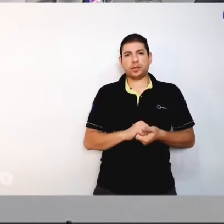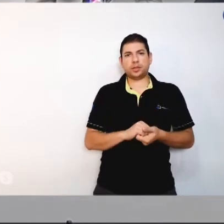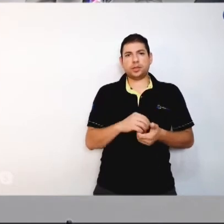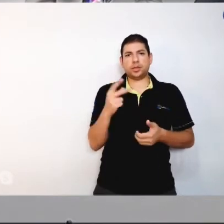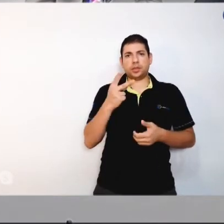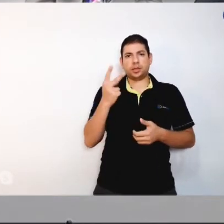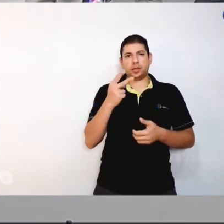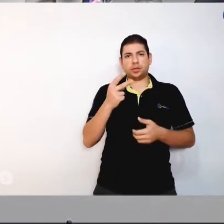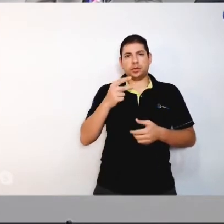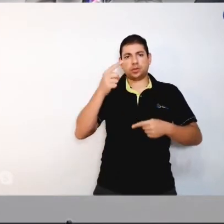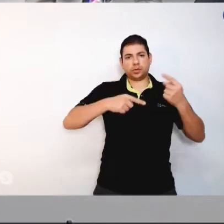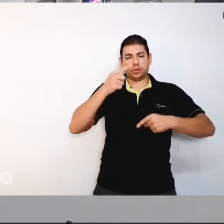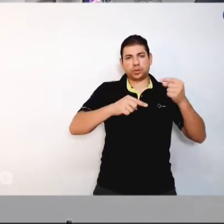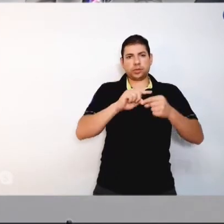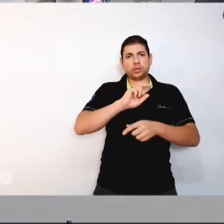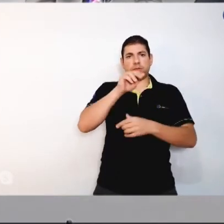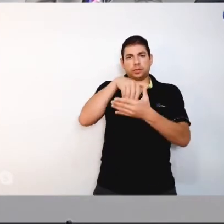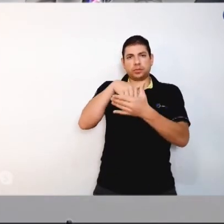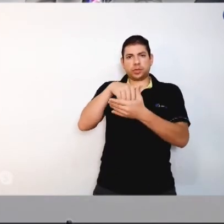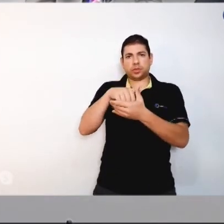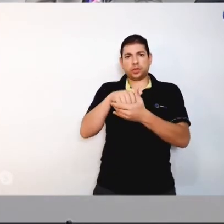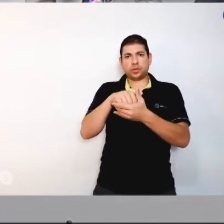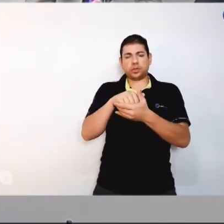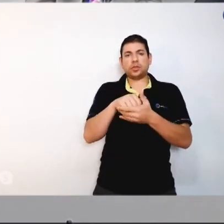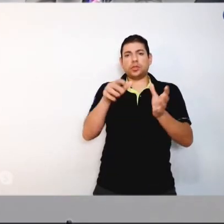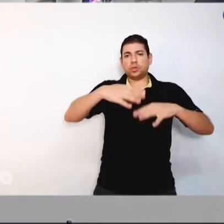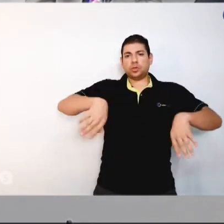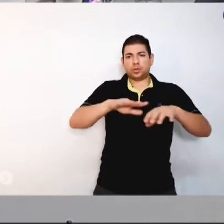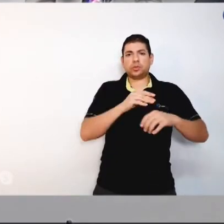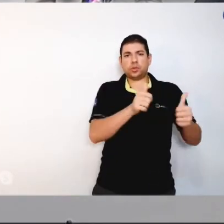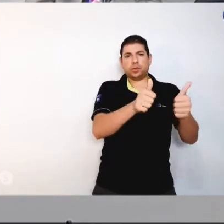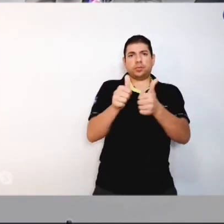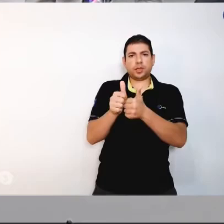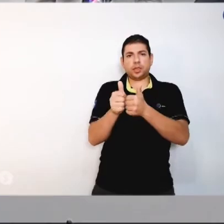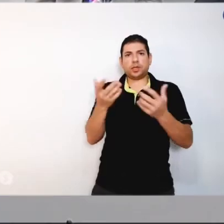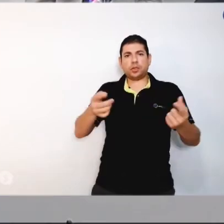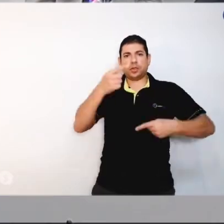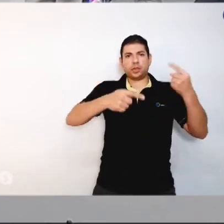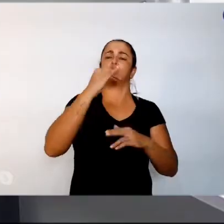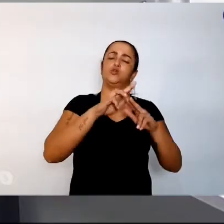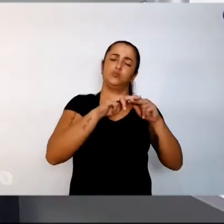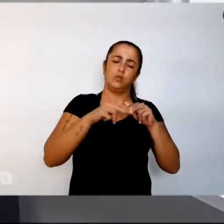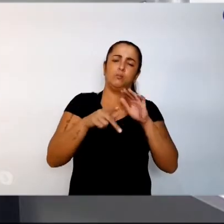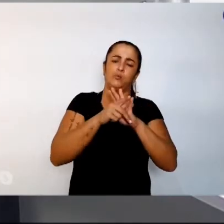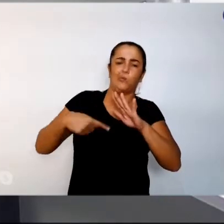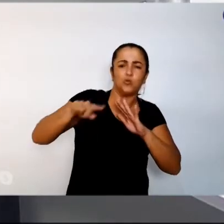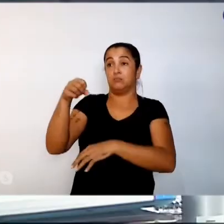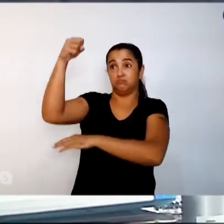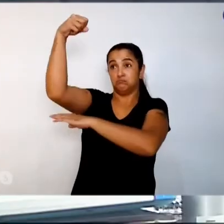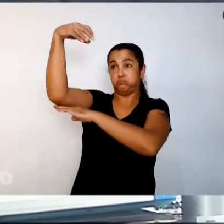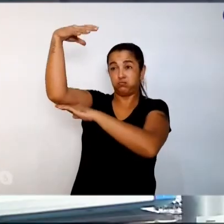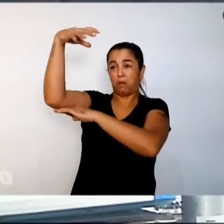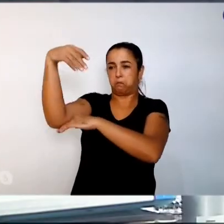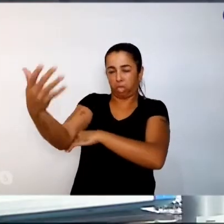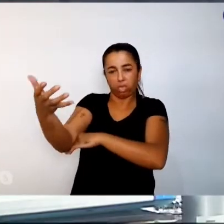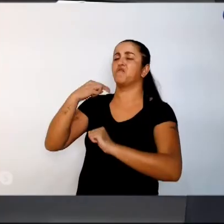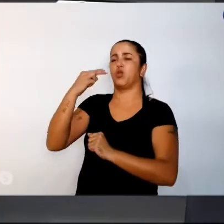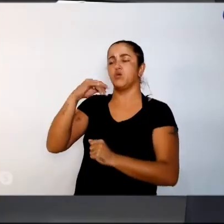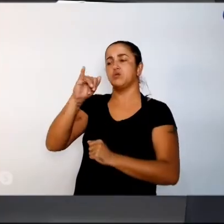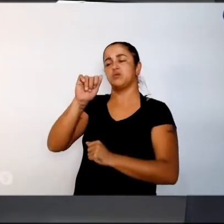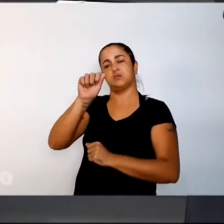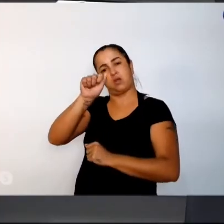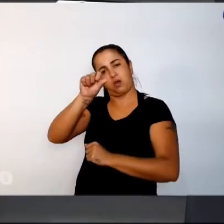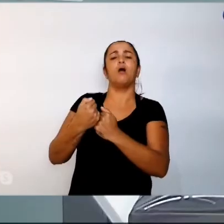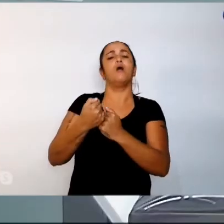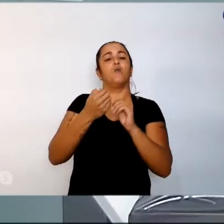aprovaram o projeto de Resolução 3 de 2019 de autoria dos vereadores Isaías Colino, Alessandra Luquezzi,